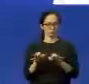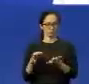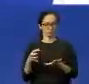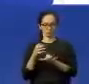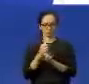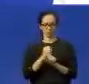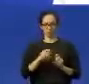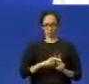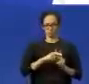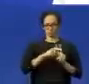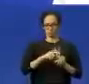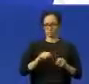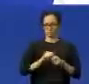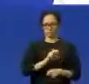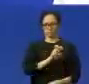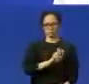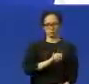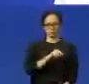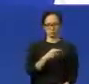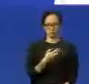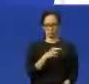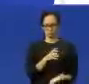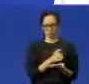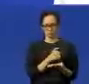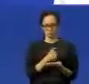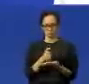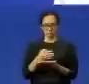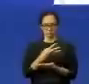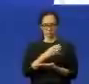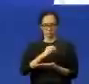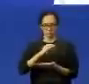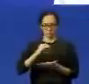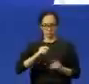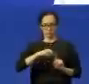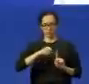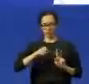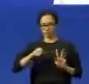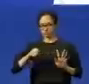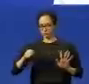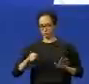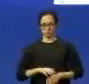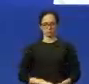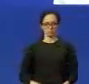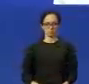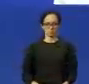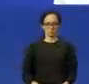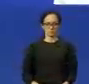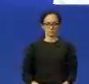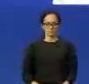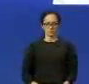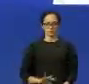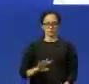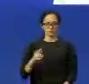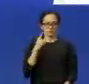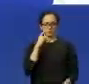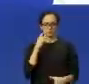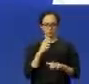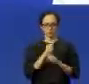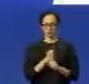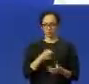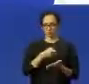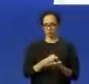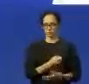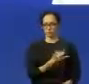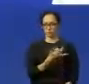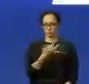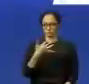fazer um empréstimo de R$5.000 para pagar em prestações de R$400 mensais, é o que ela tinha disponível, né? E, para esse valor de empréstimo, o valor